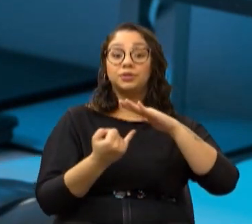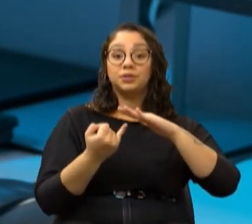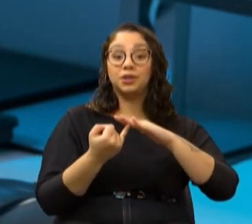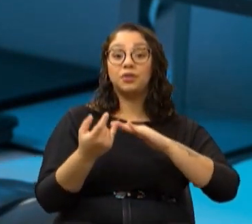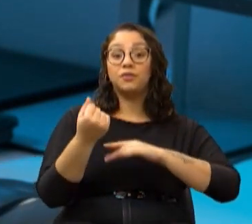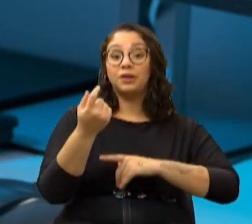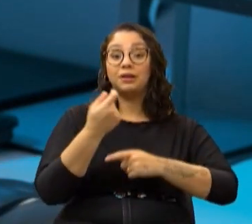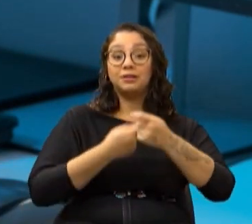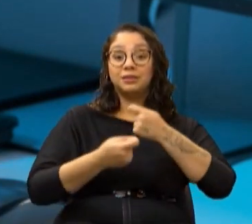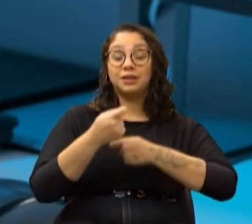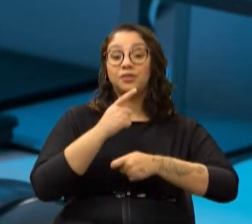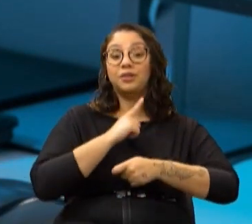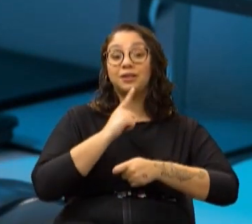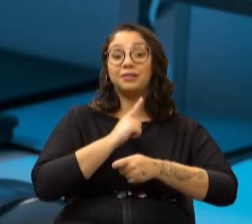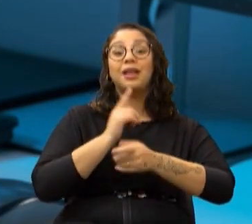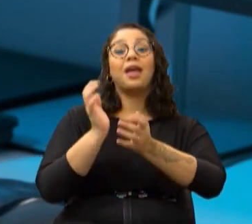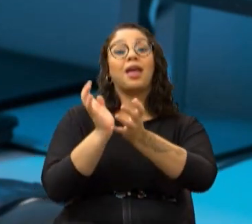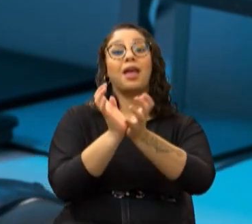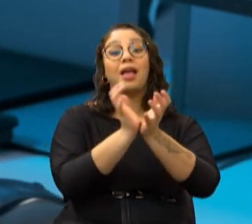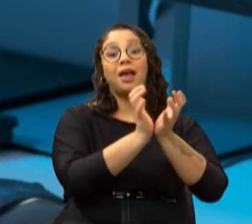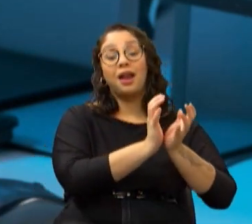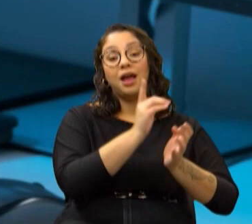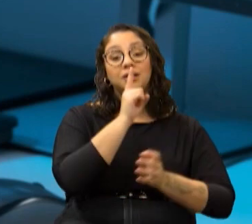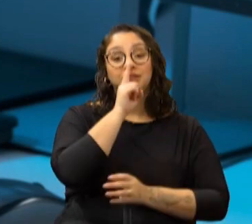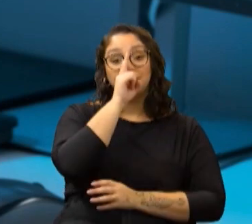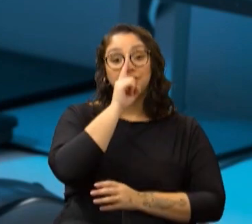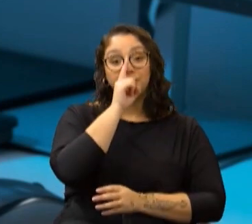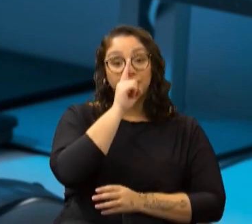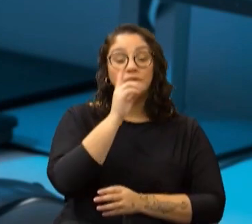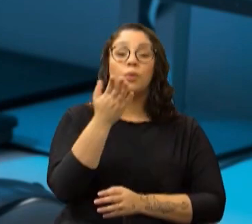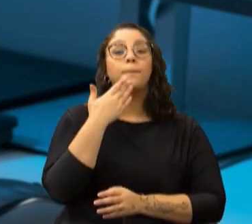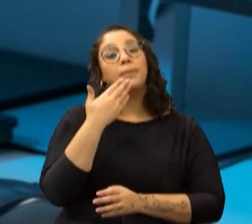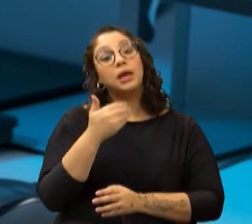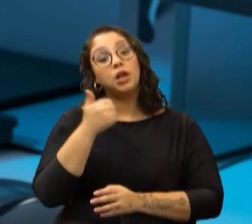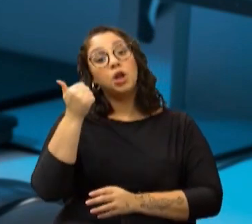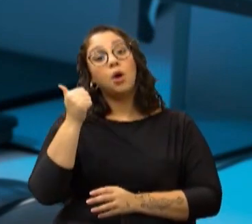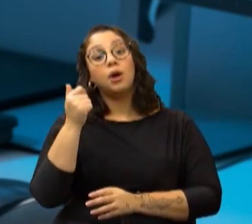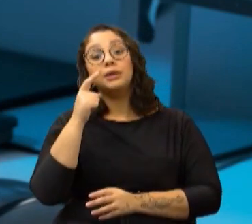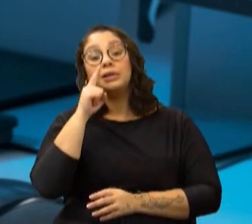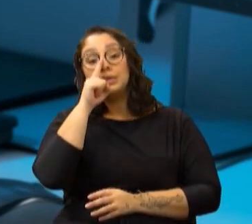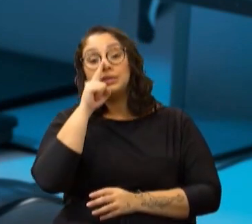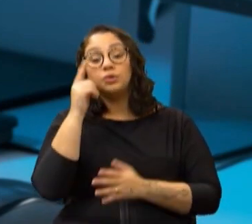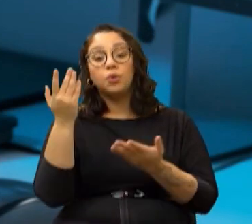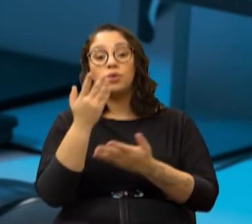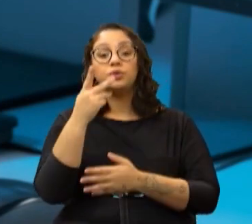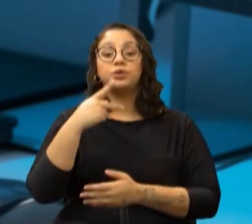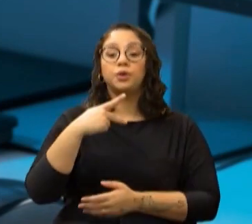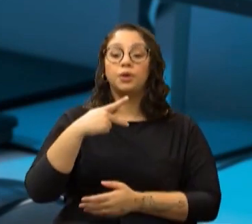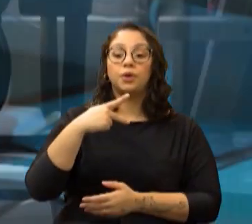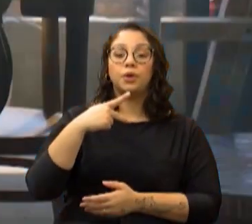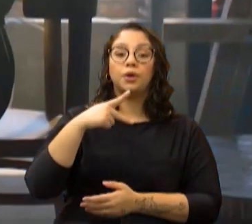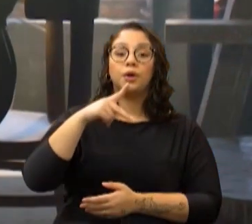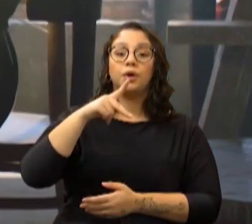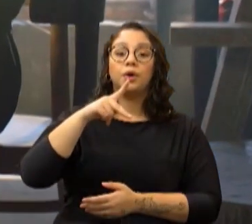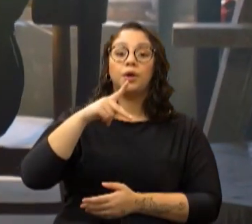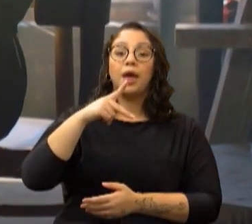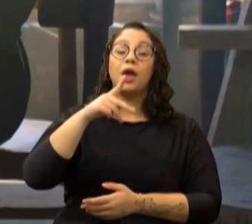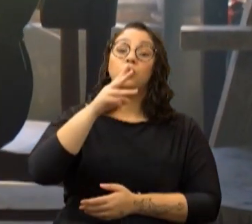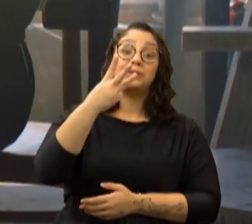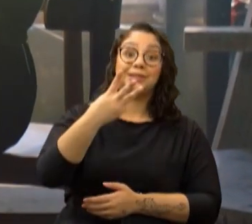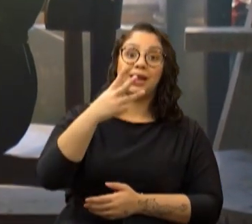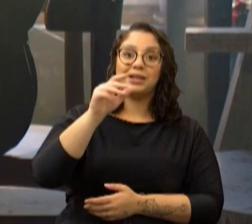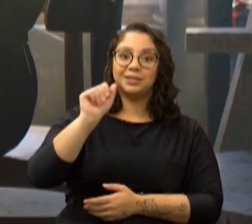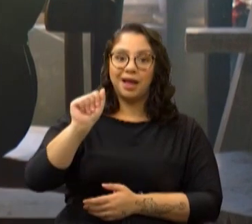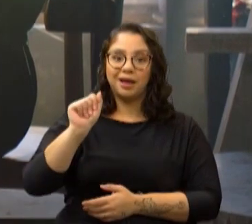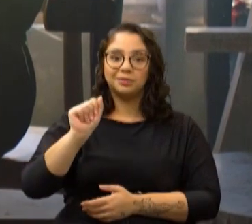instituição financeira, ela possui uma classificação de risco. A melhor classificação hoje seria o AAA, que são